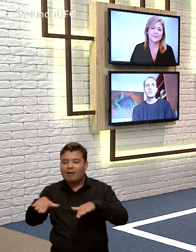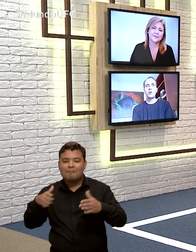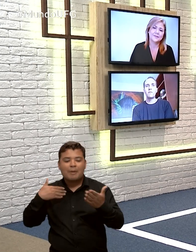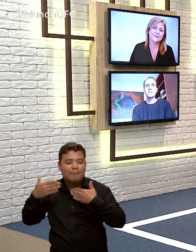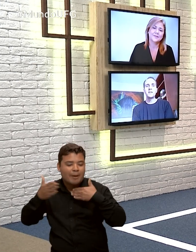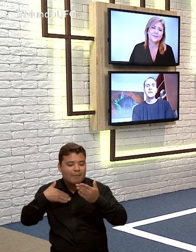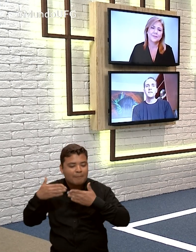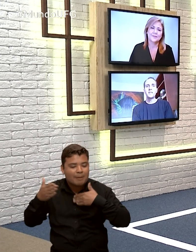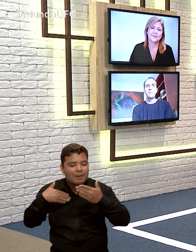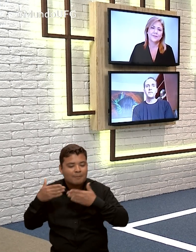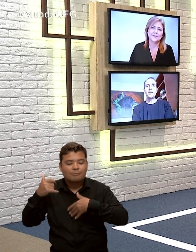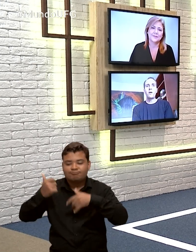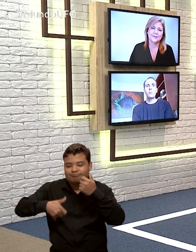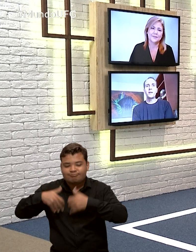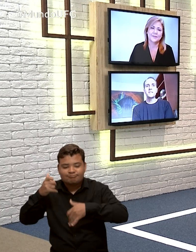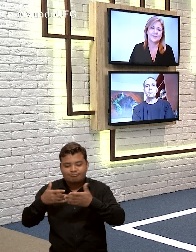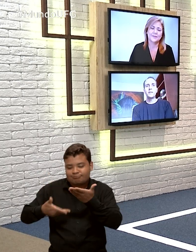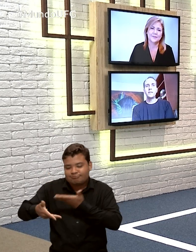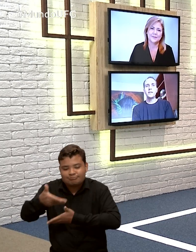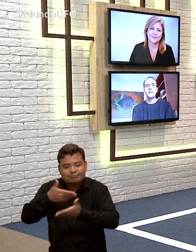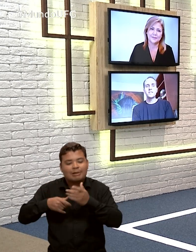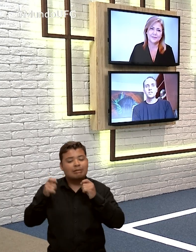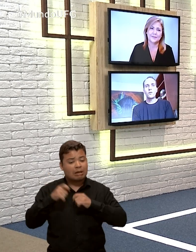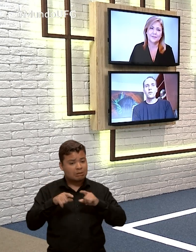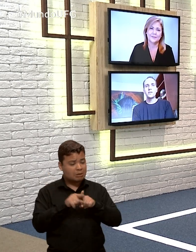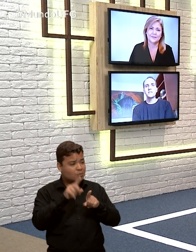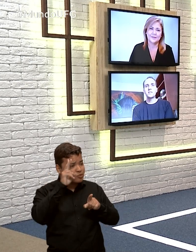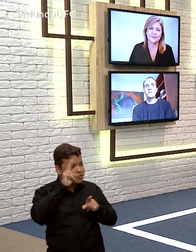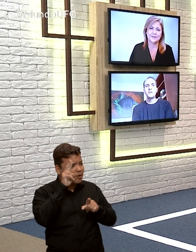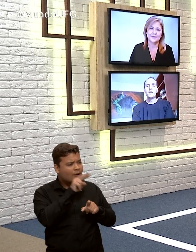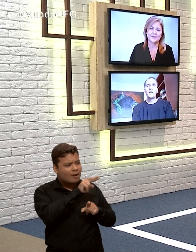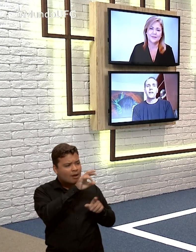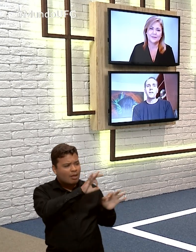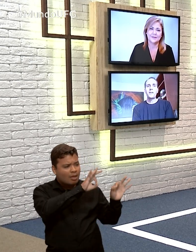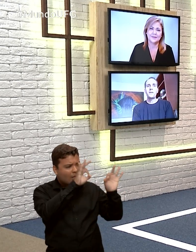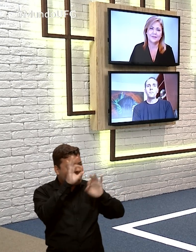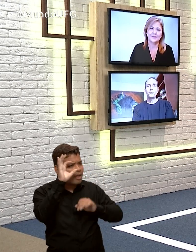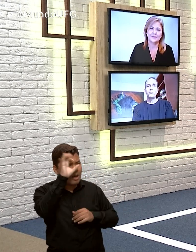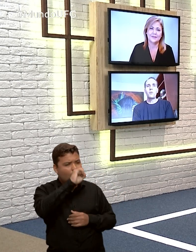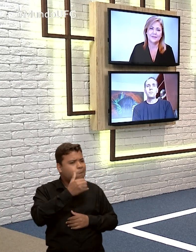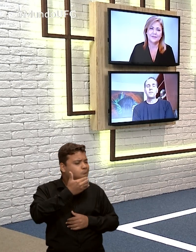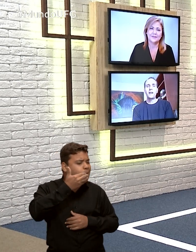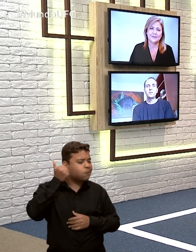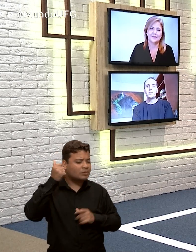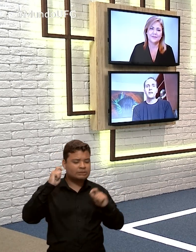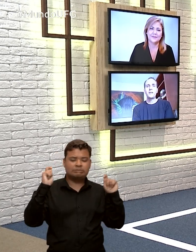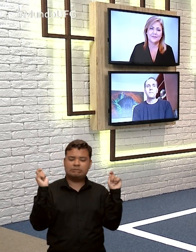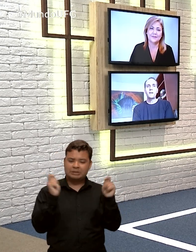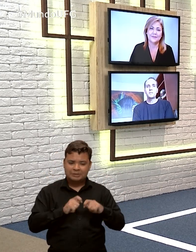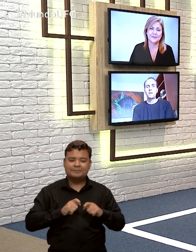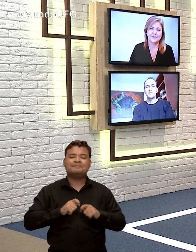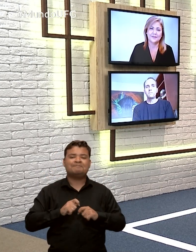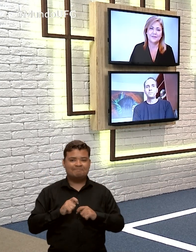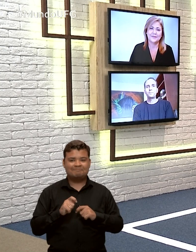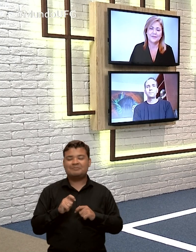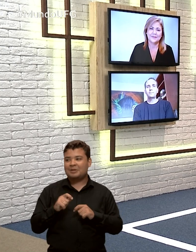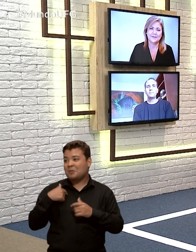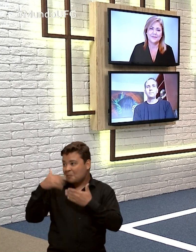crianças, com os jovens, sempre tem algo para se aprender nas histórias, então é muito bom, grato aí a